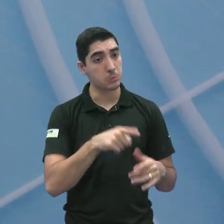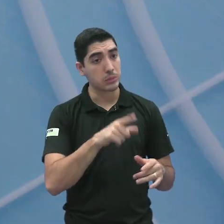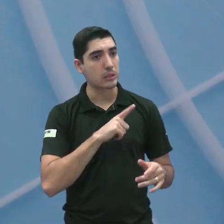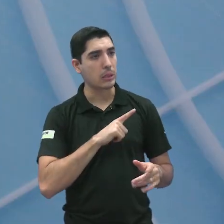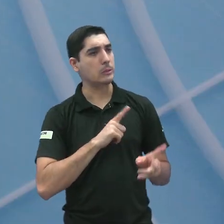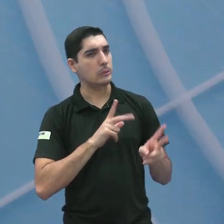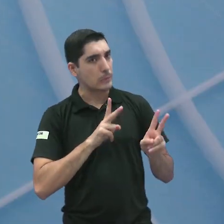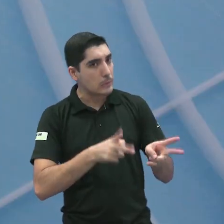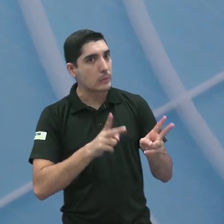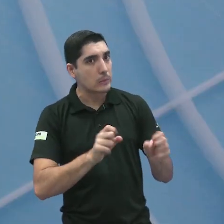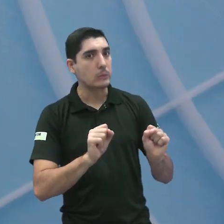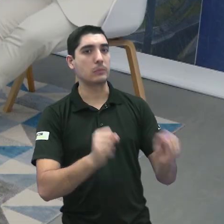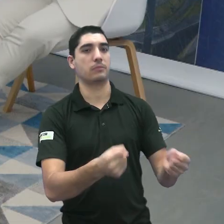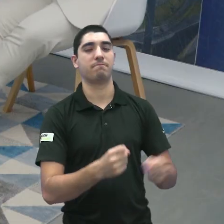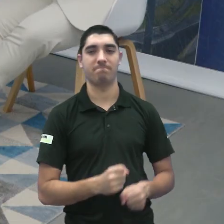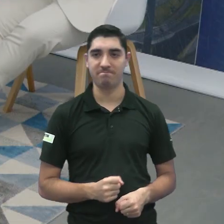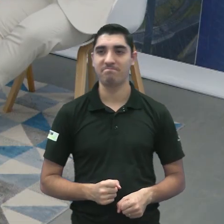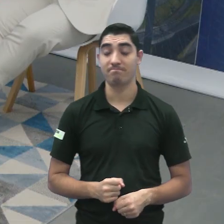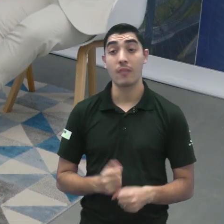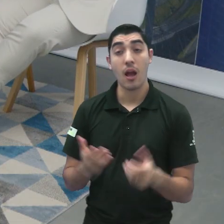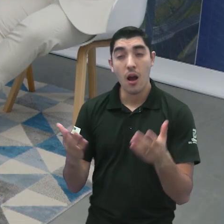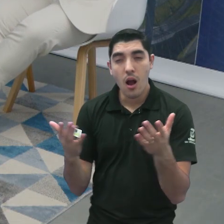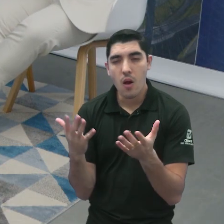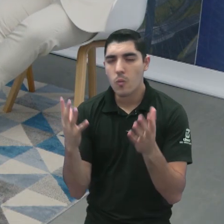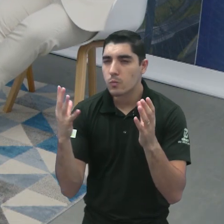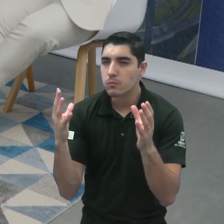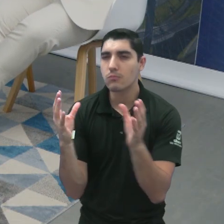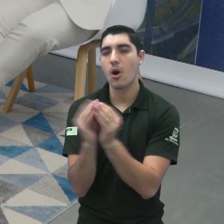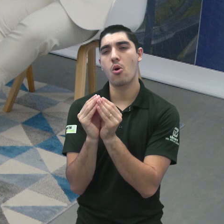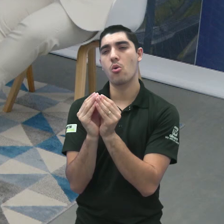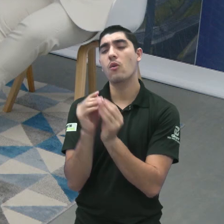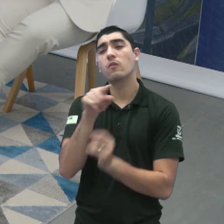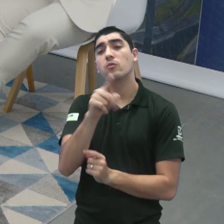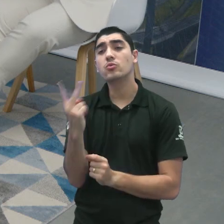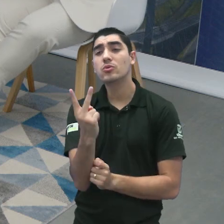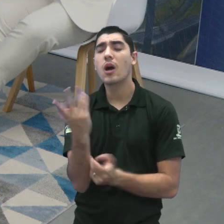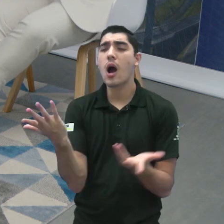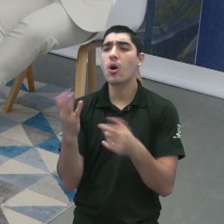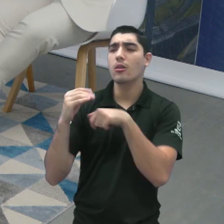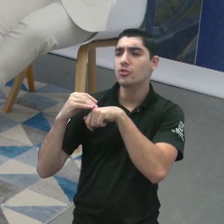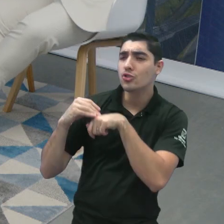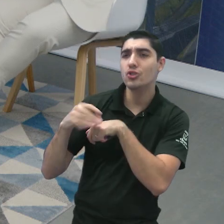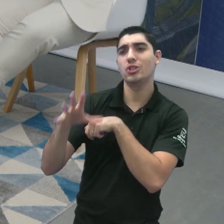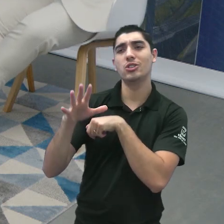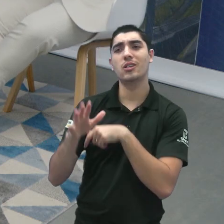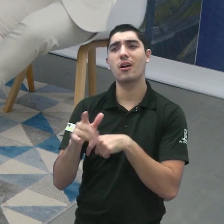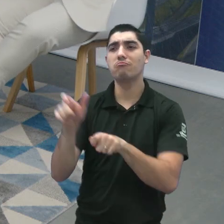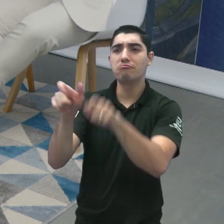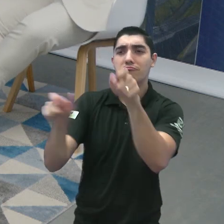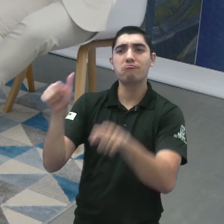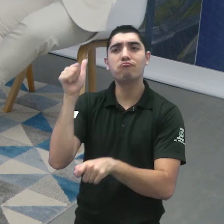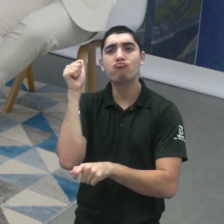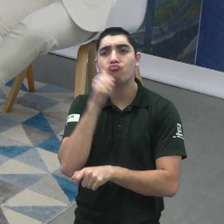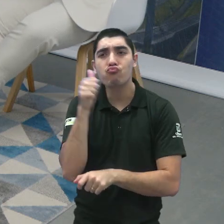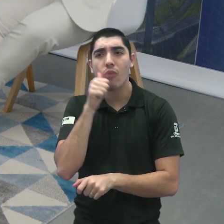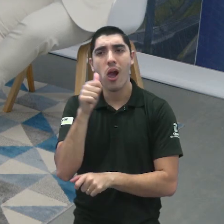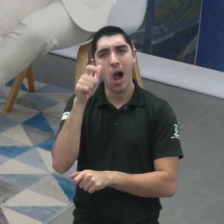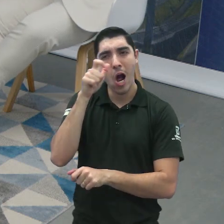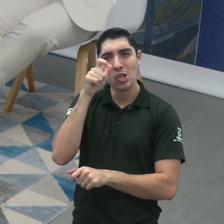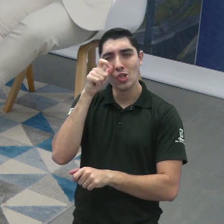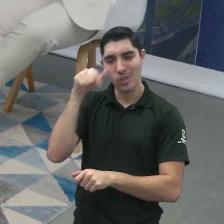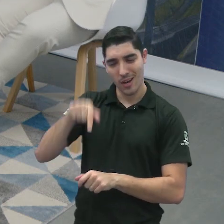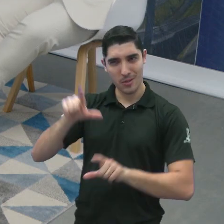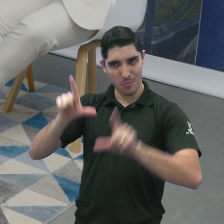fortemente. Olha só, para a gente encerrar o nosso programa, eu quero que vocês deixem uma mensagem, né, para as meninas que estão